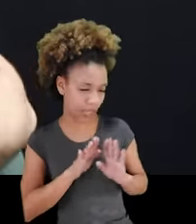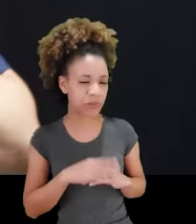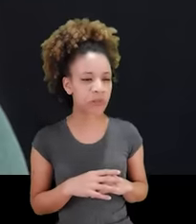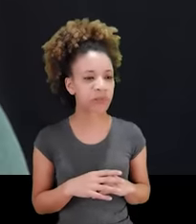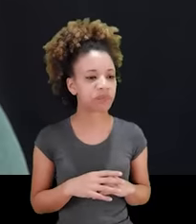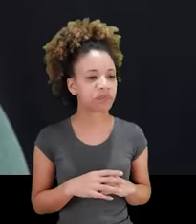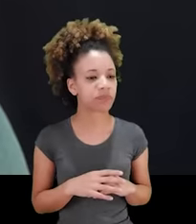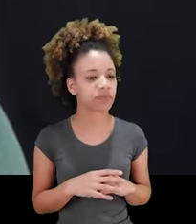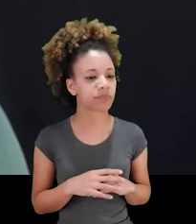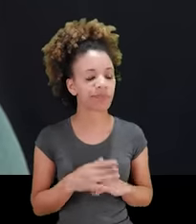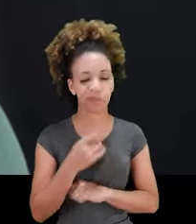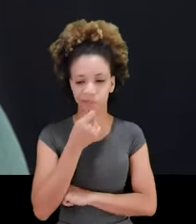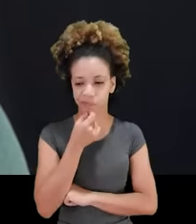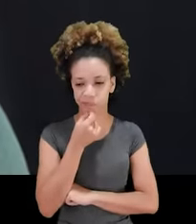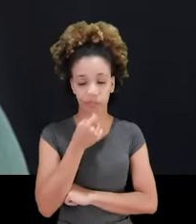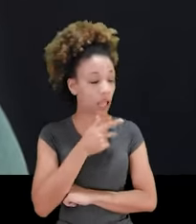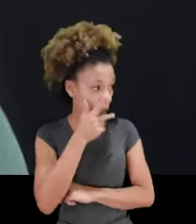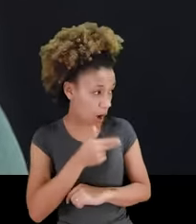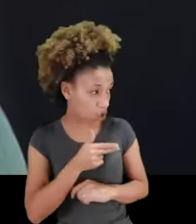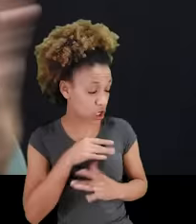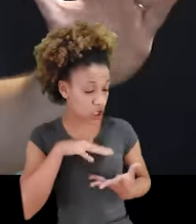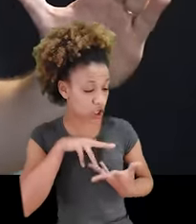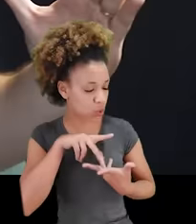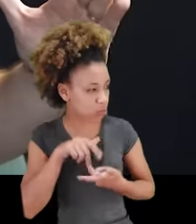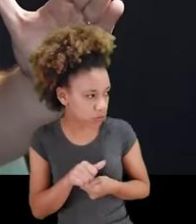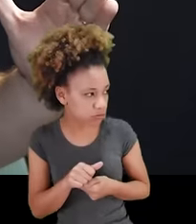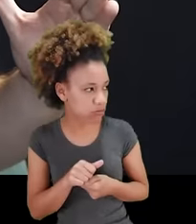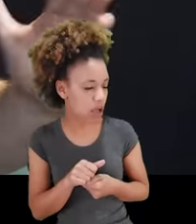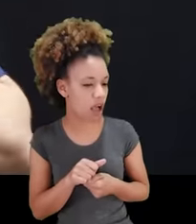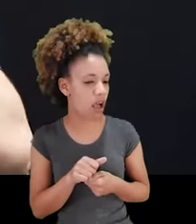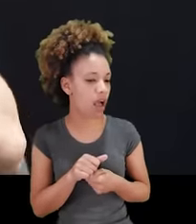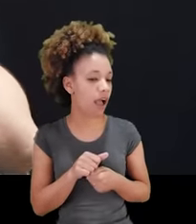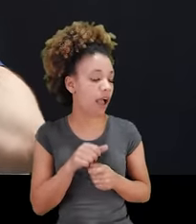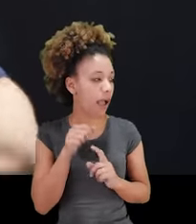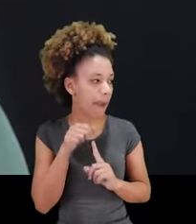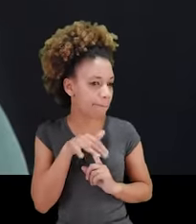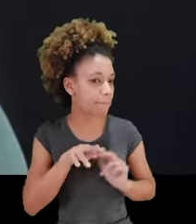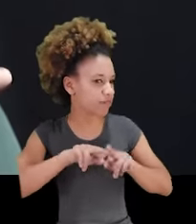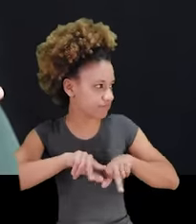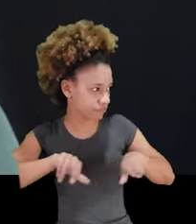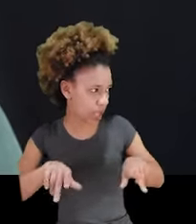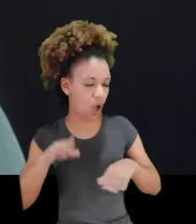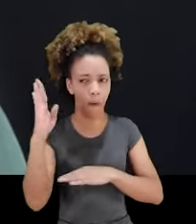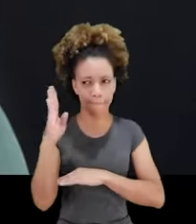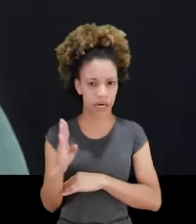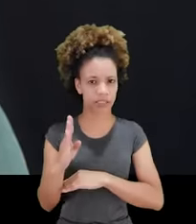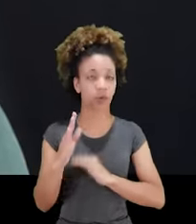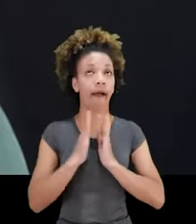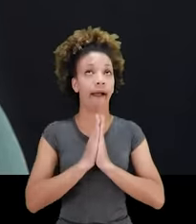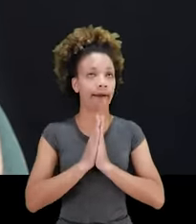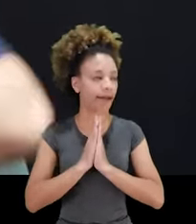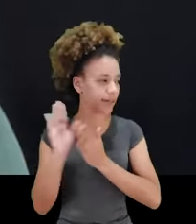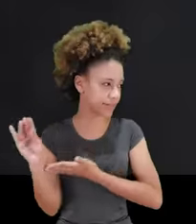aqui onde eu vou chegar. Eu acho que o mundo ele é plural. A tendência é a gente pegar um pouquinho. Tanto que o Brasil é o Brasil